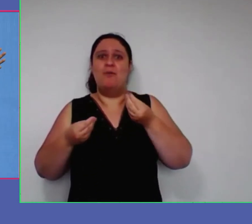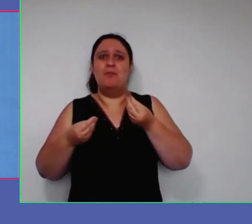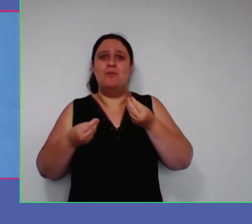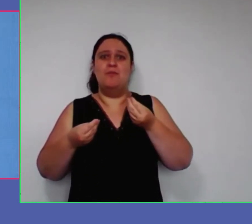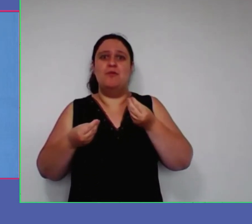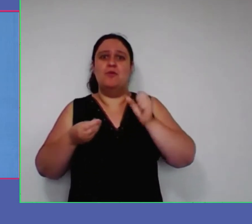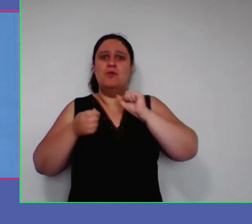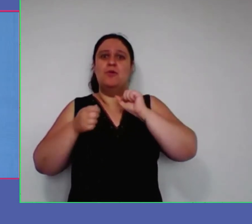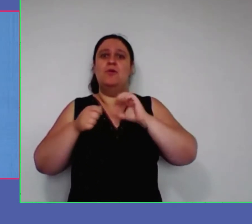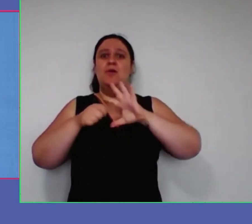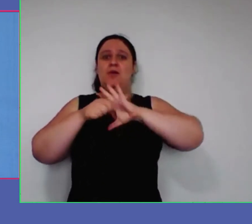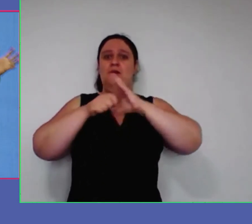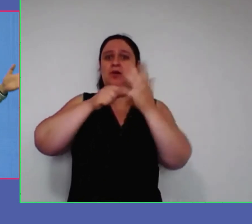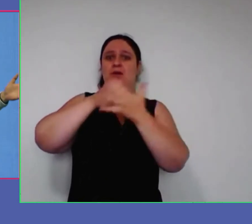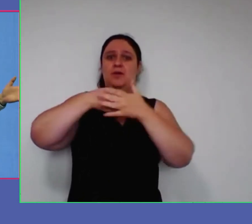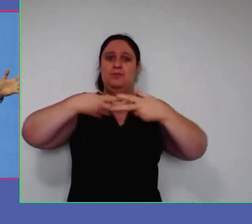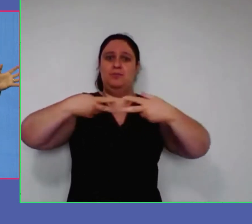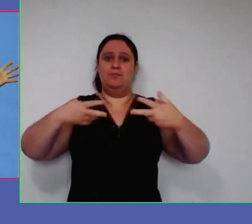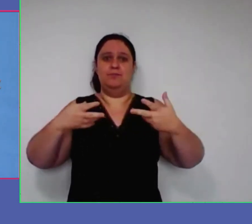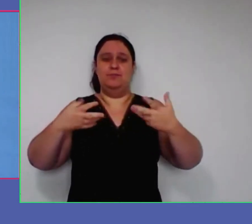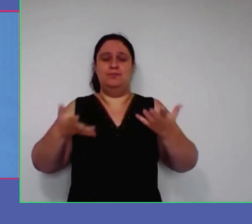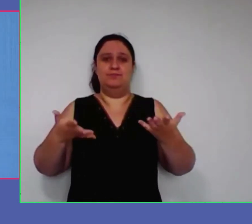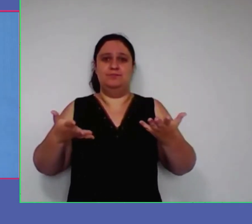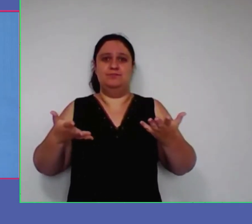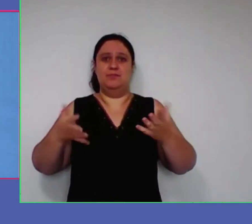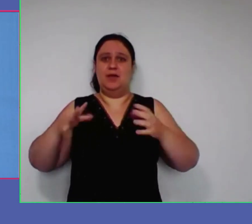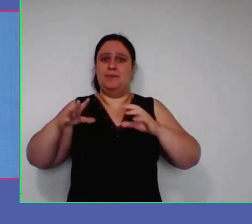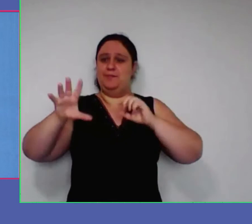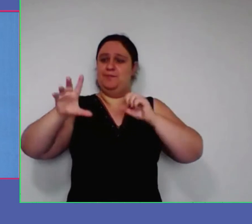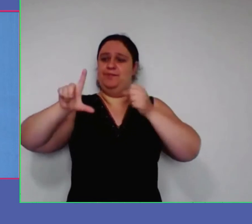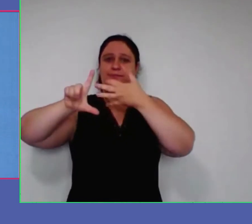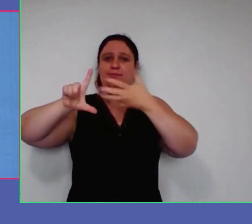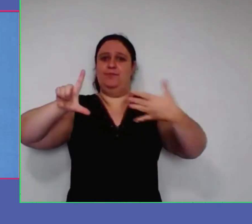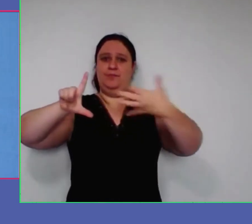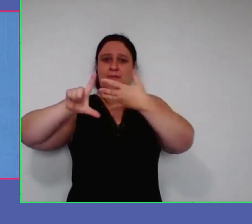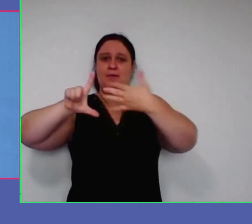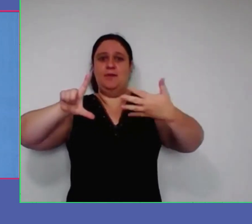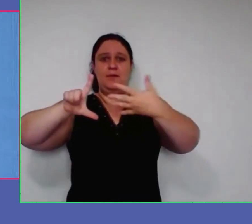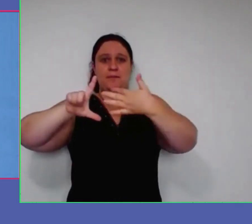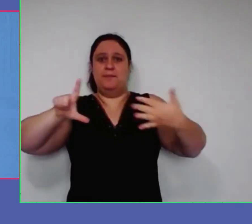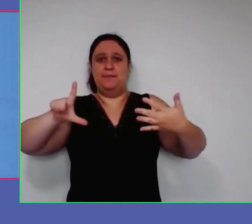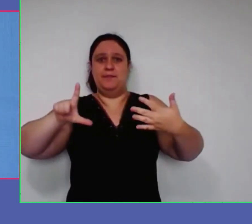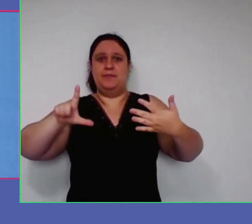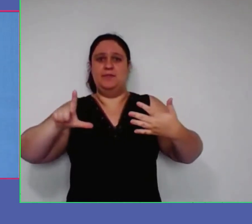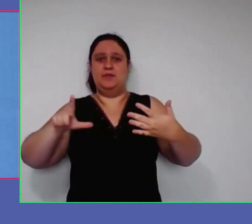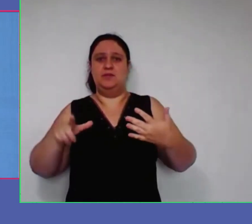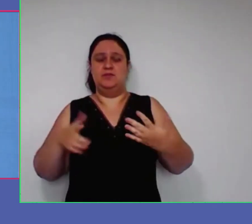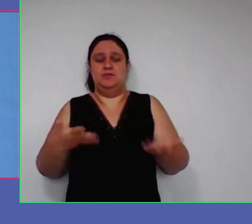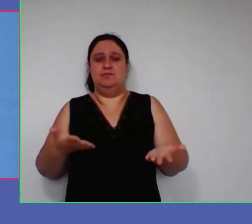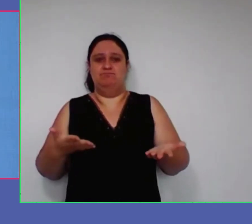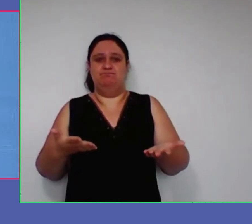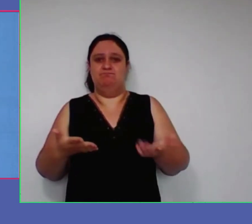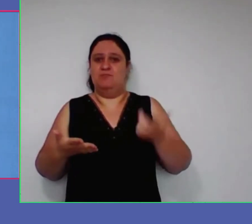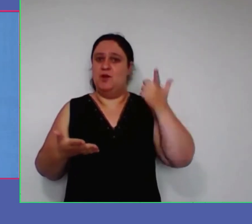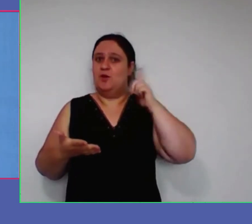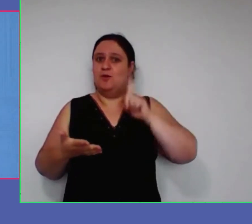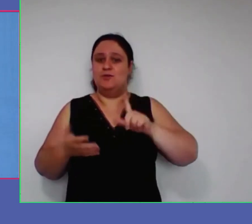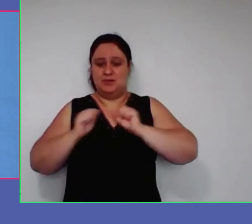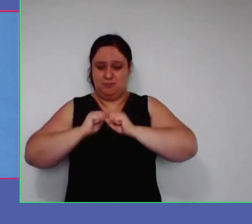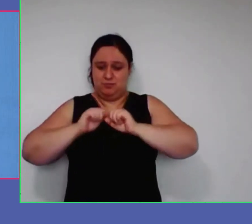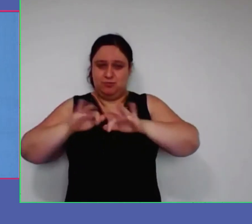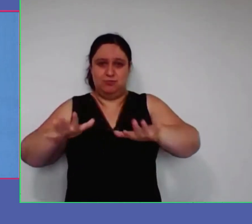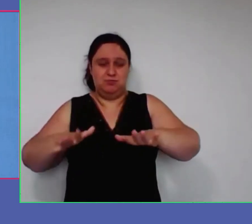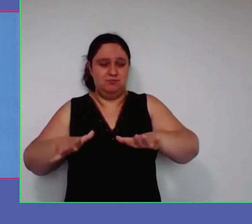comercial, para alcançar toda a população. Não temos essa capacidade. Mas Deus tem feito milagres